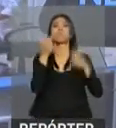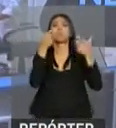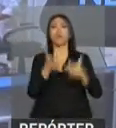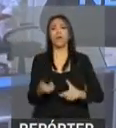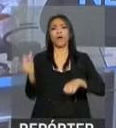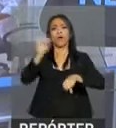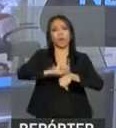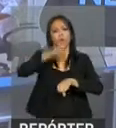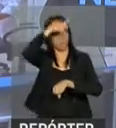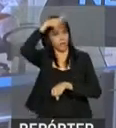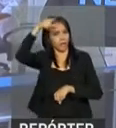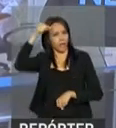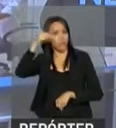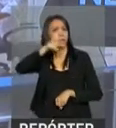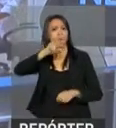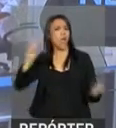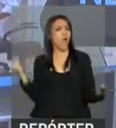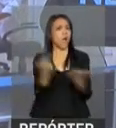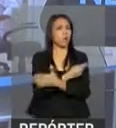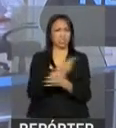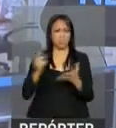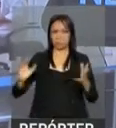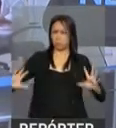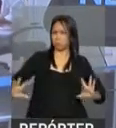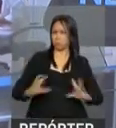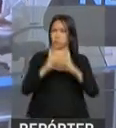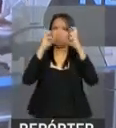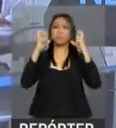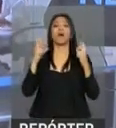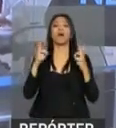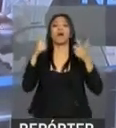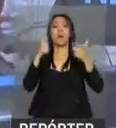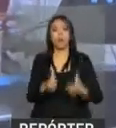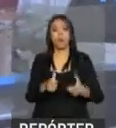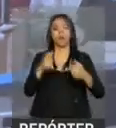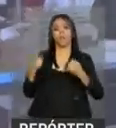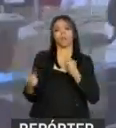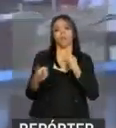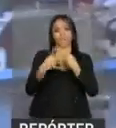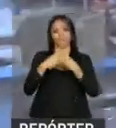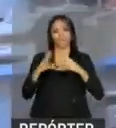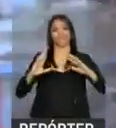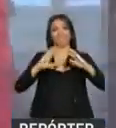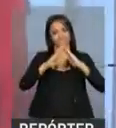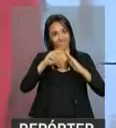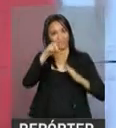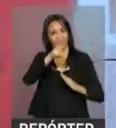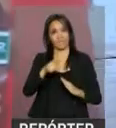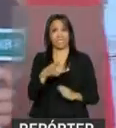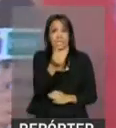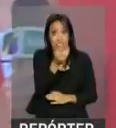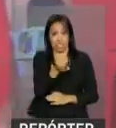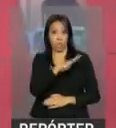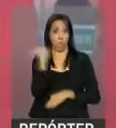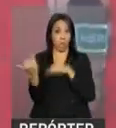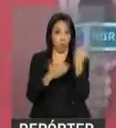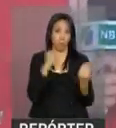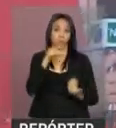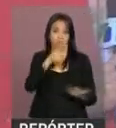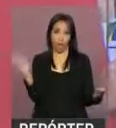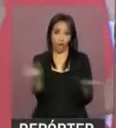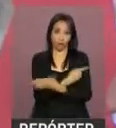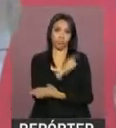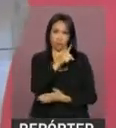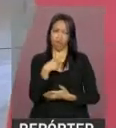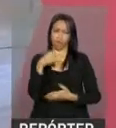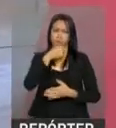rebelião deixou pelo menos 60 mortos em um presídio. Vamos conversar mais uma vez com a repórter Paola Diorte, que tem mais informações